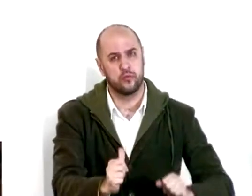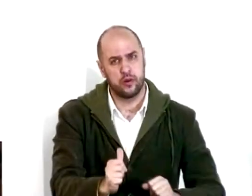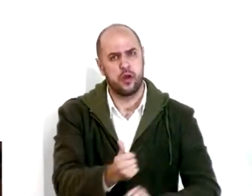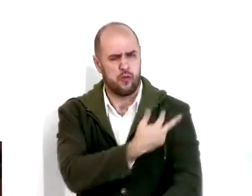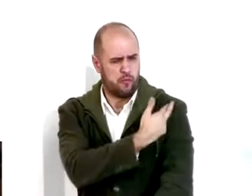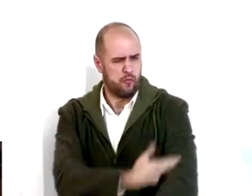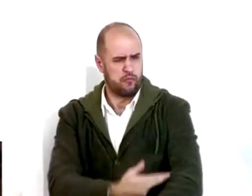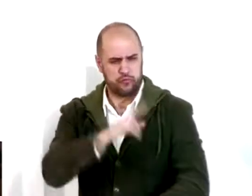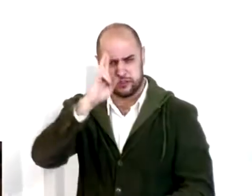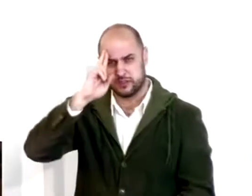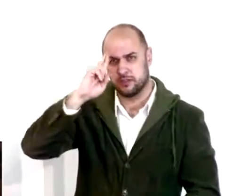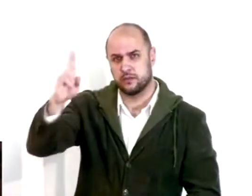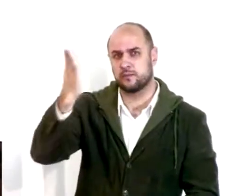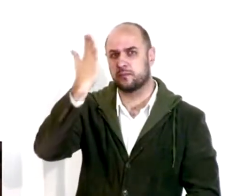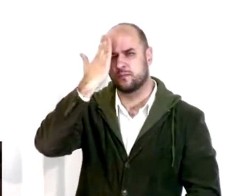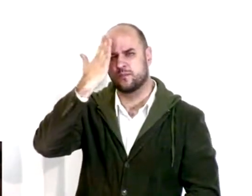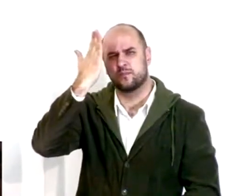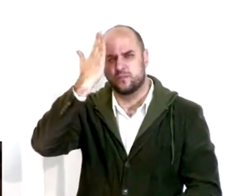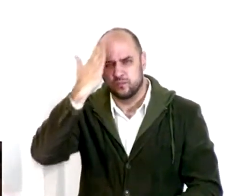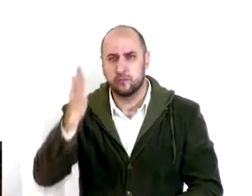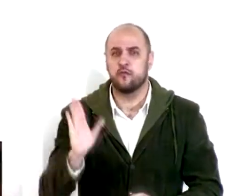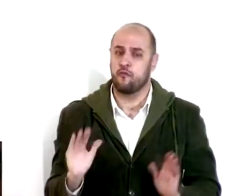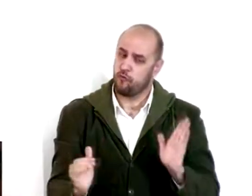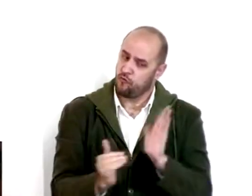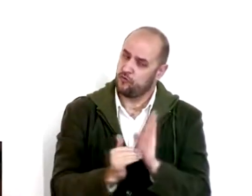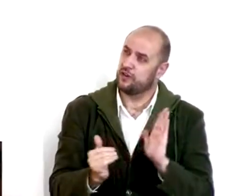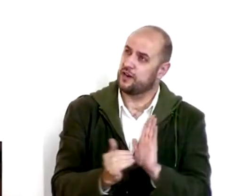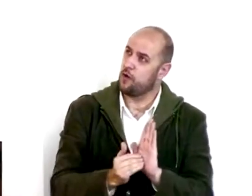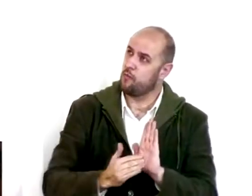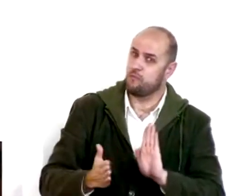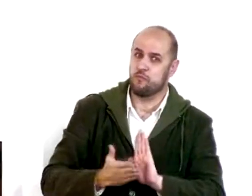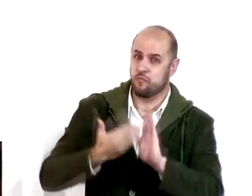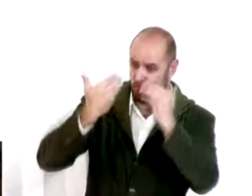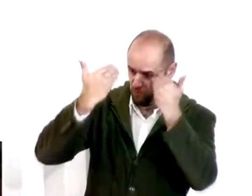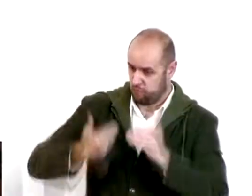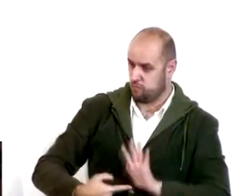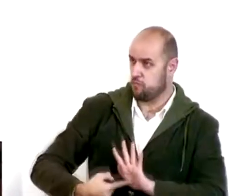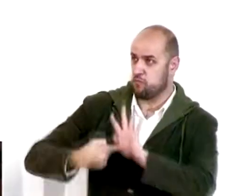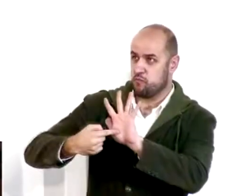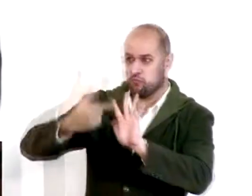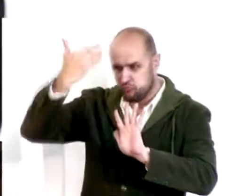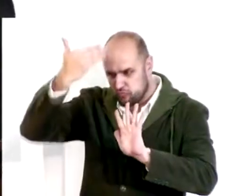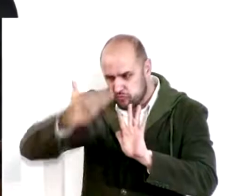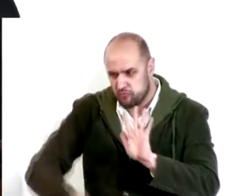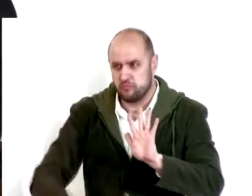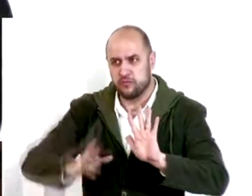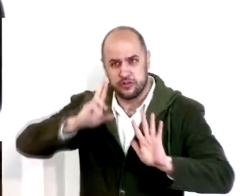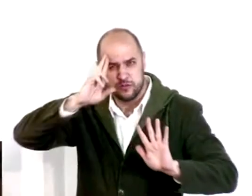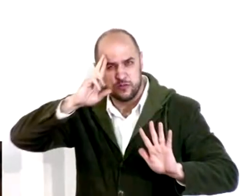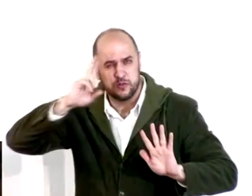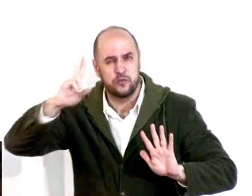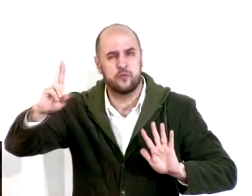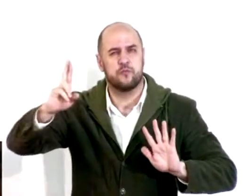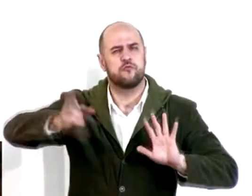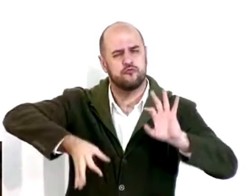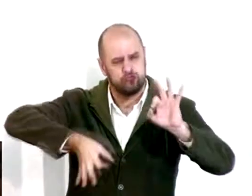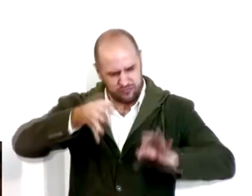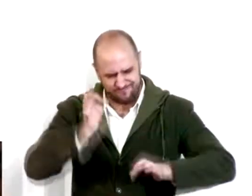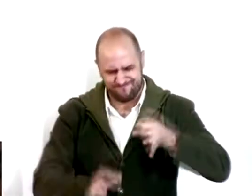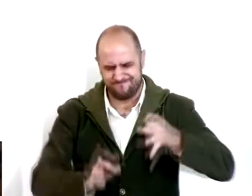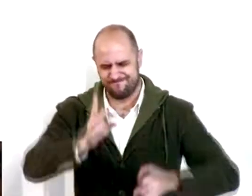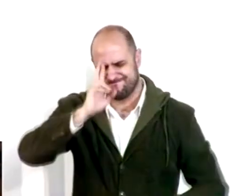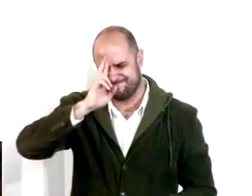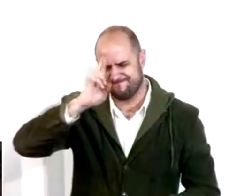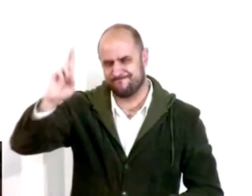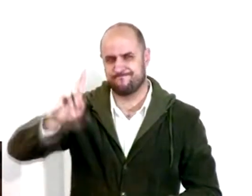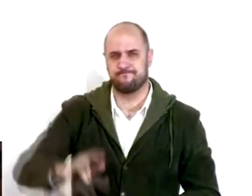Deus, cientes que prestarão contas ante o tribunal supremo de